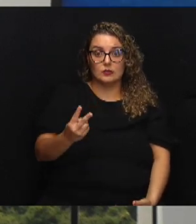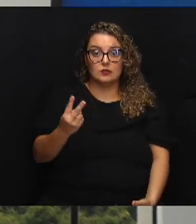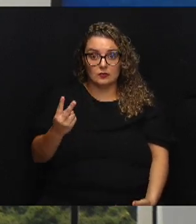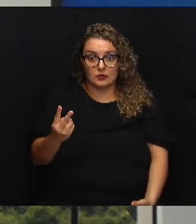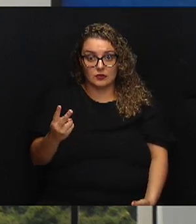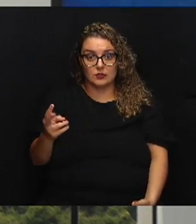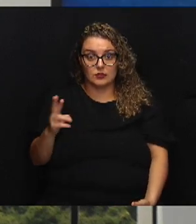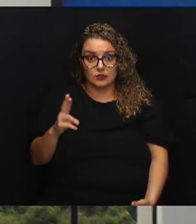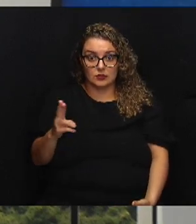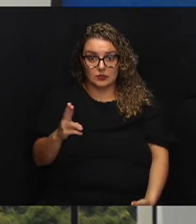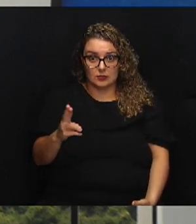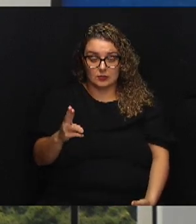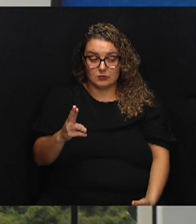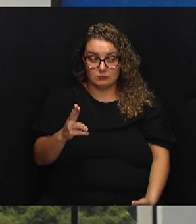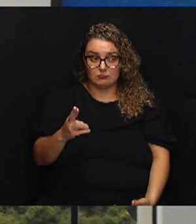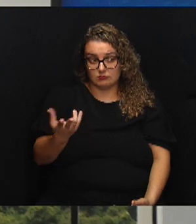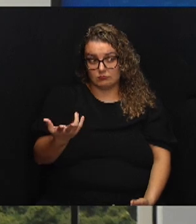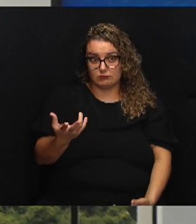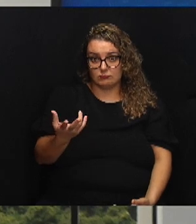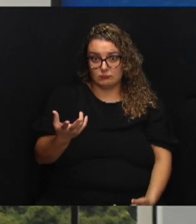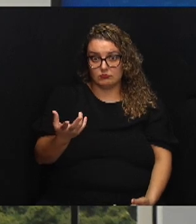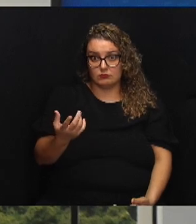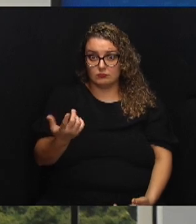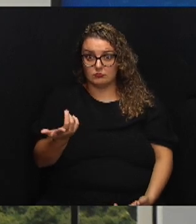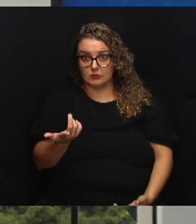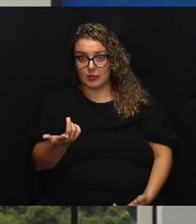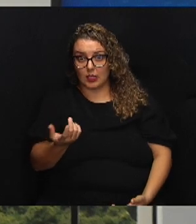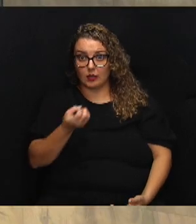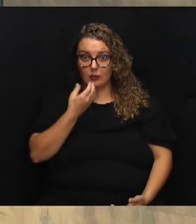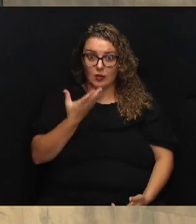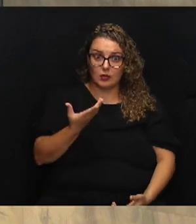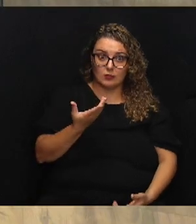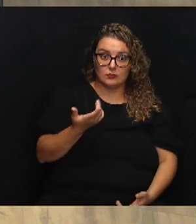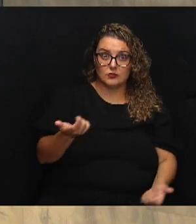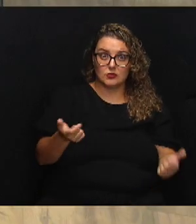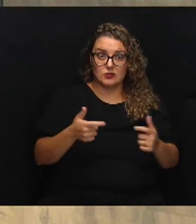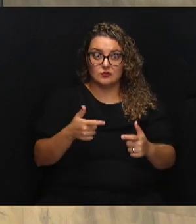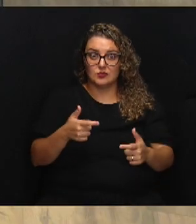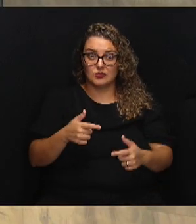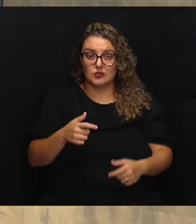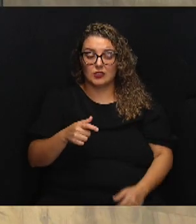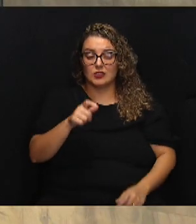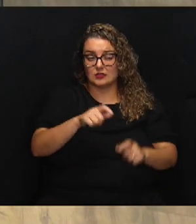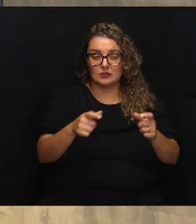19.522. Está adequado esses valores? Inibem os agressores ou não?